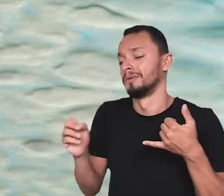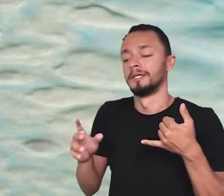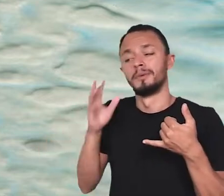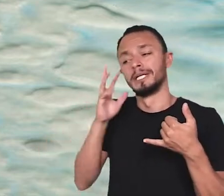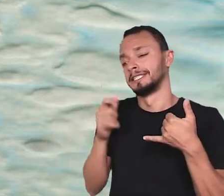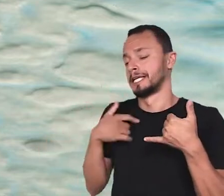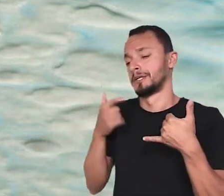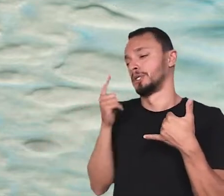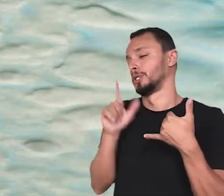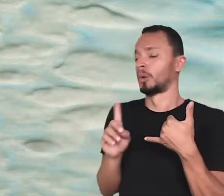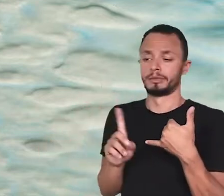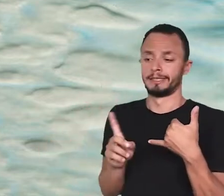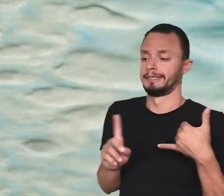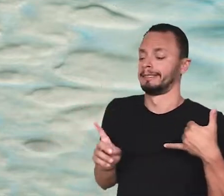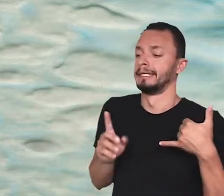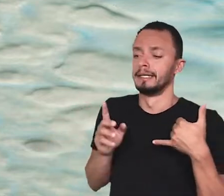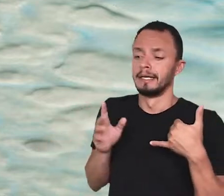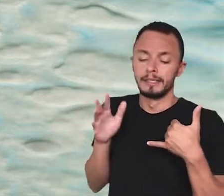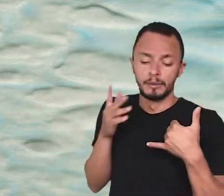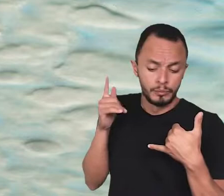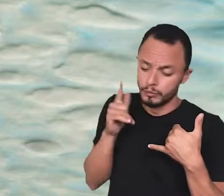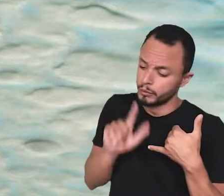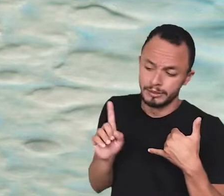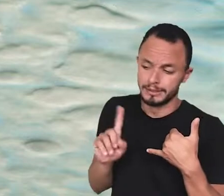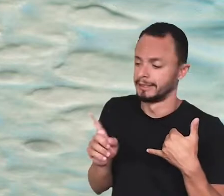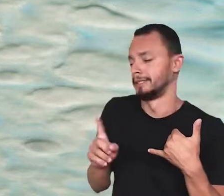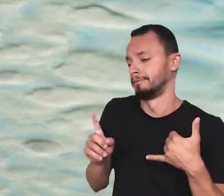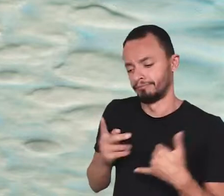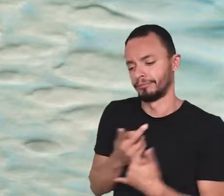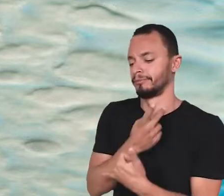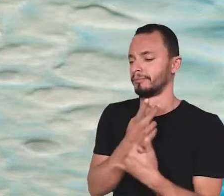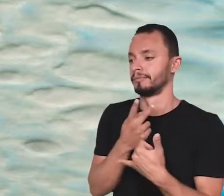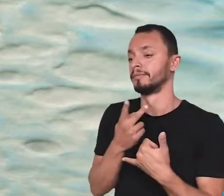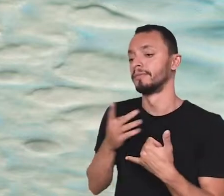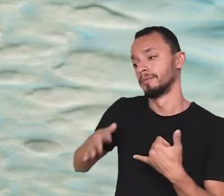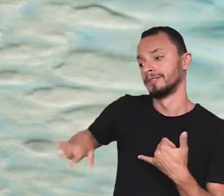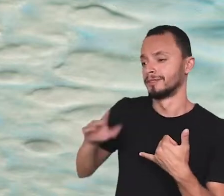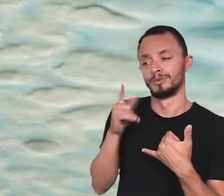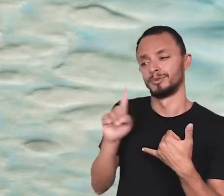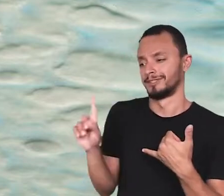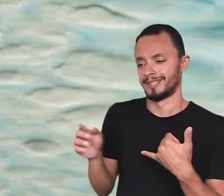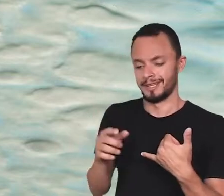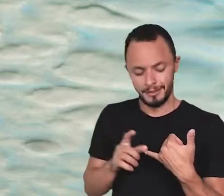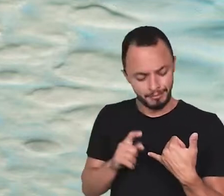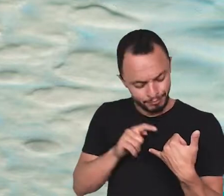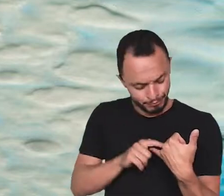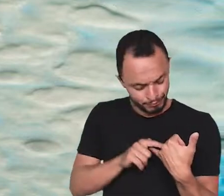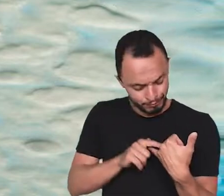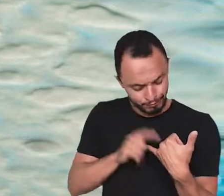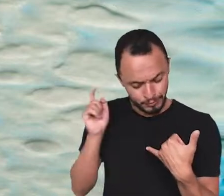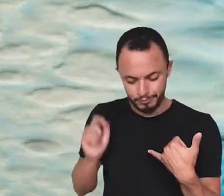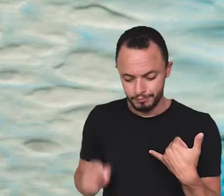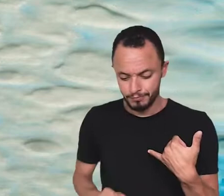conseguiria. Eu achei que não ia conseguir sair dessa situação. Muita gente não consegue.